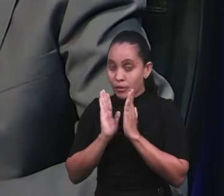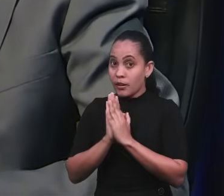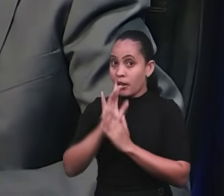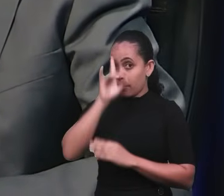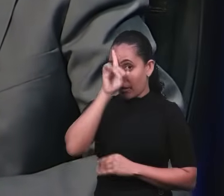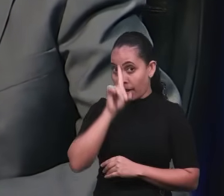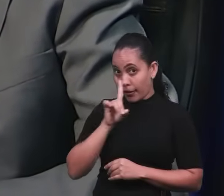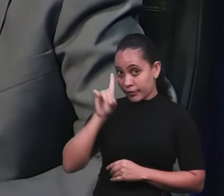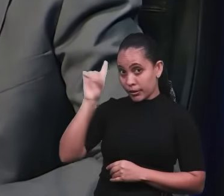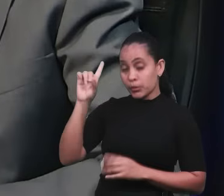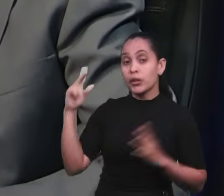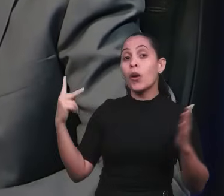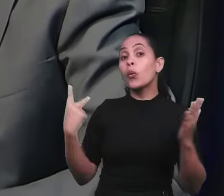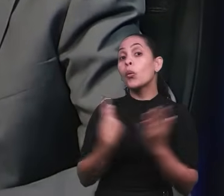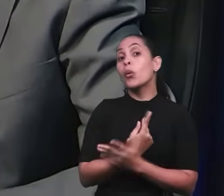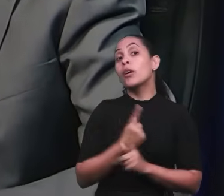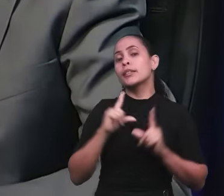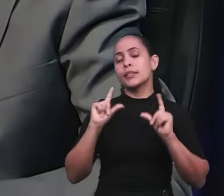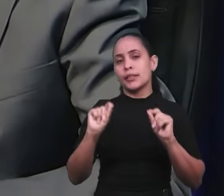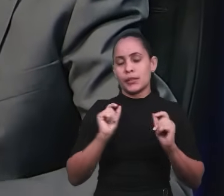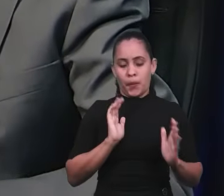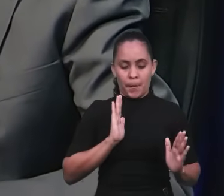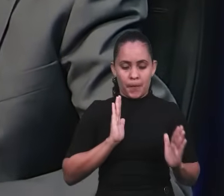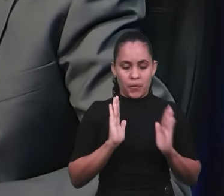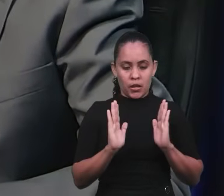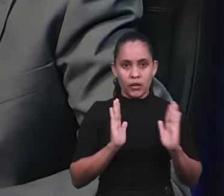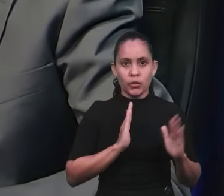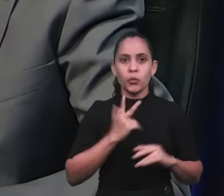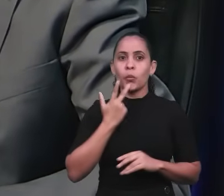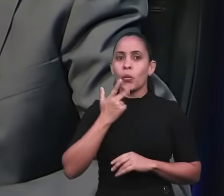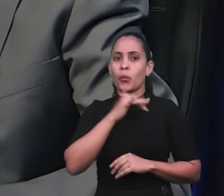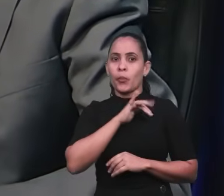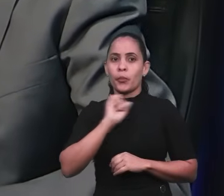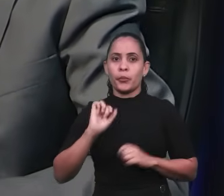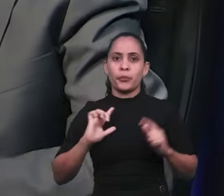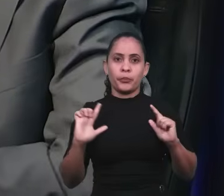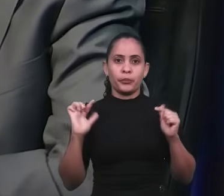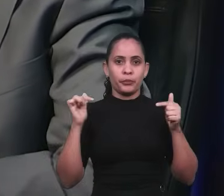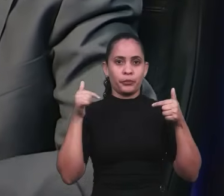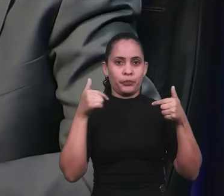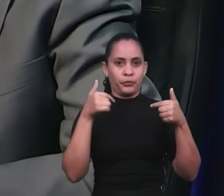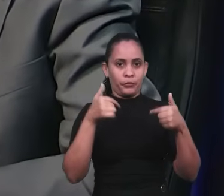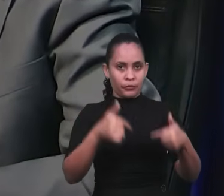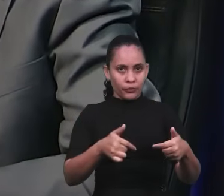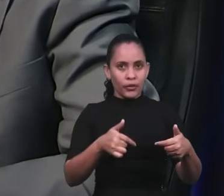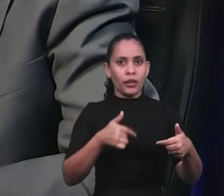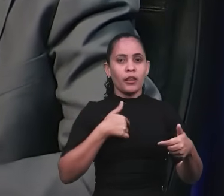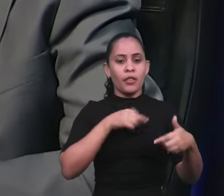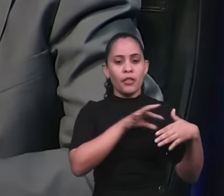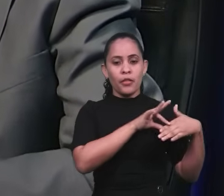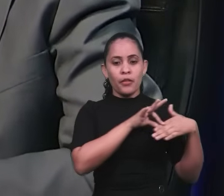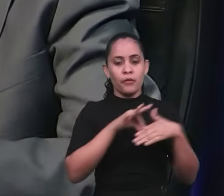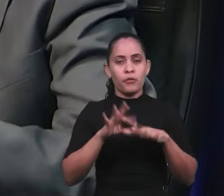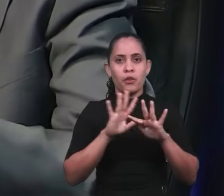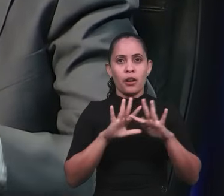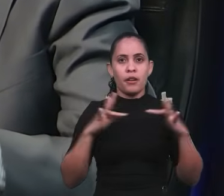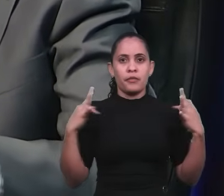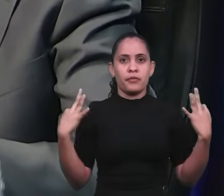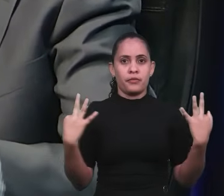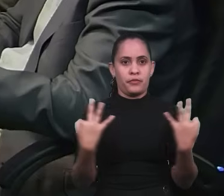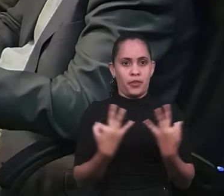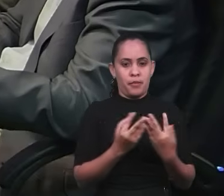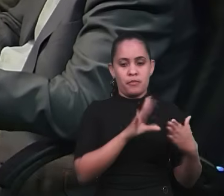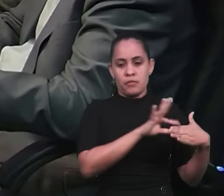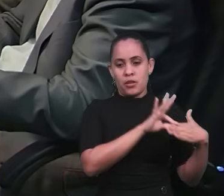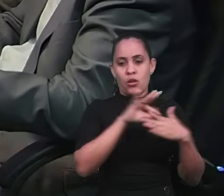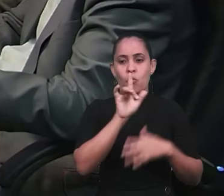Deus. E aconteceu em um determinado momento que o seu pai, Tera, levou a família para ir